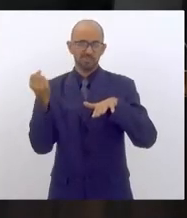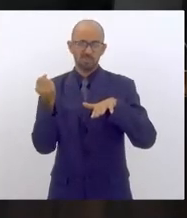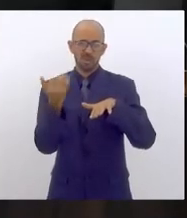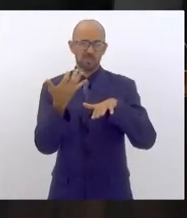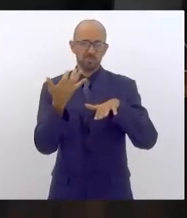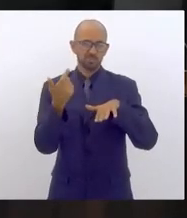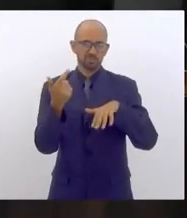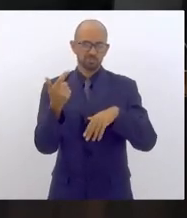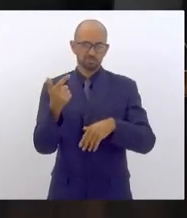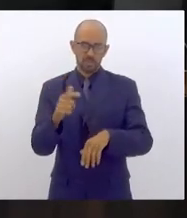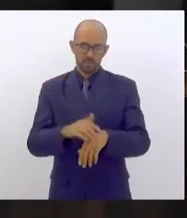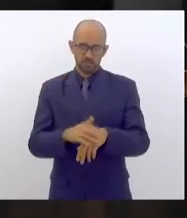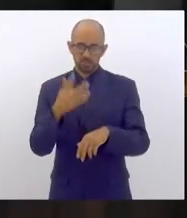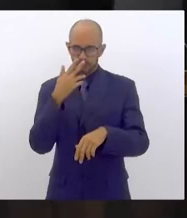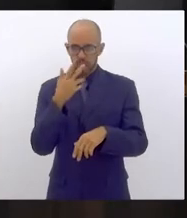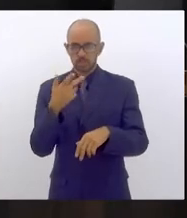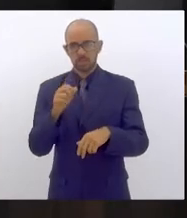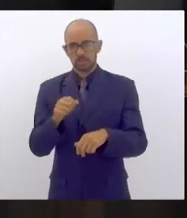é o primeiro da pauta.